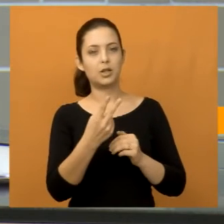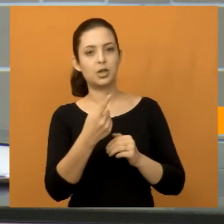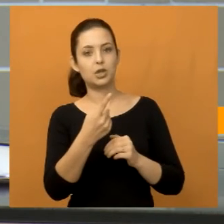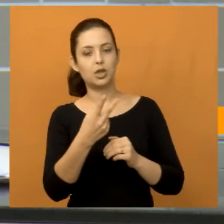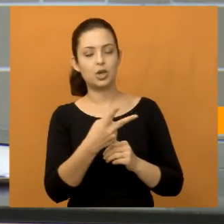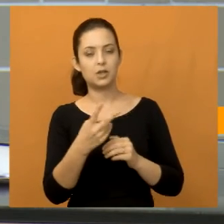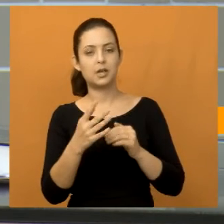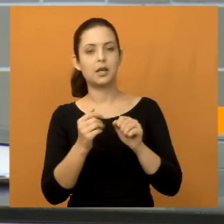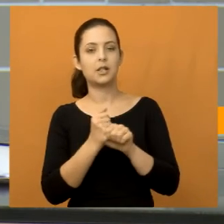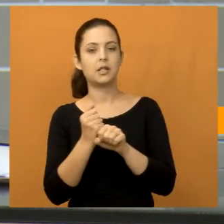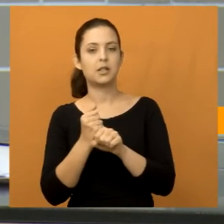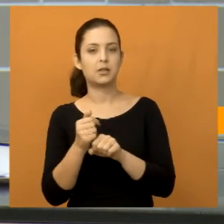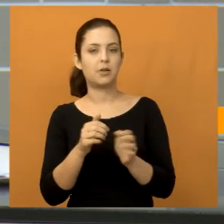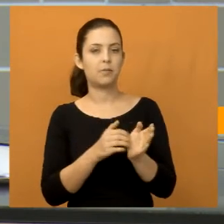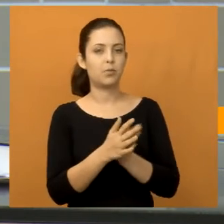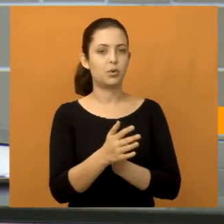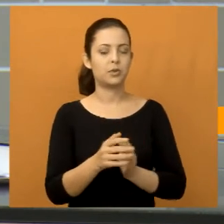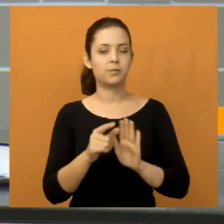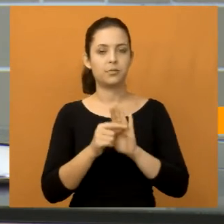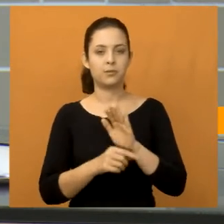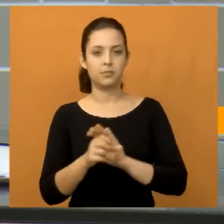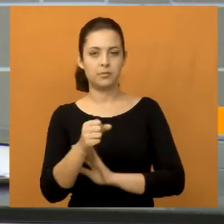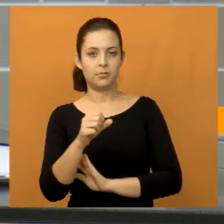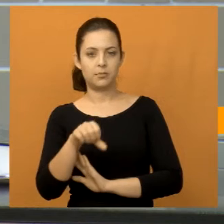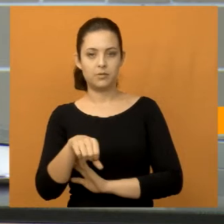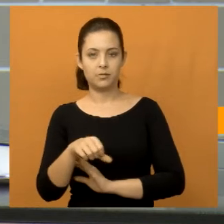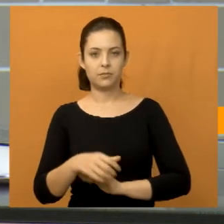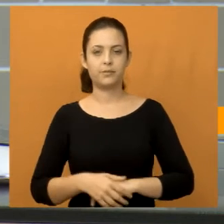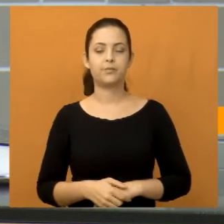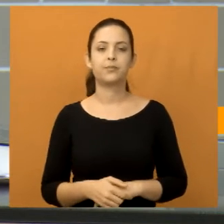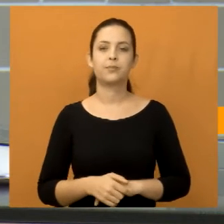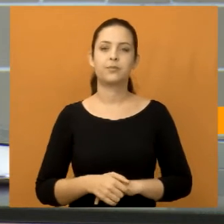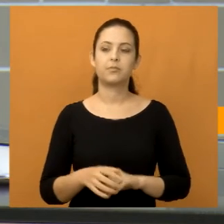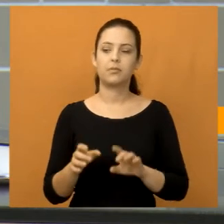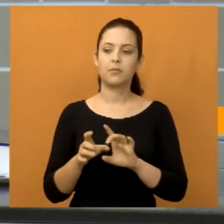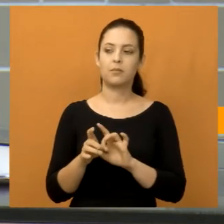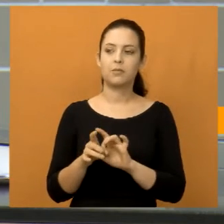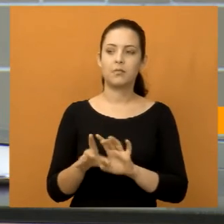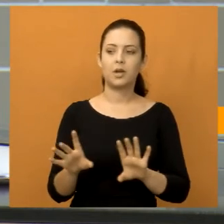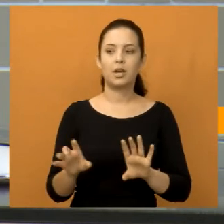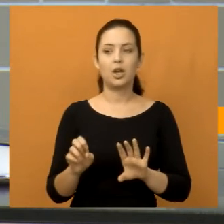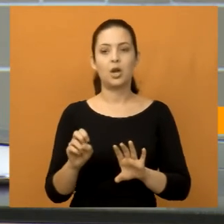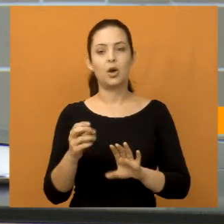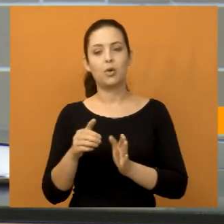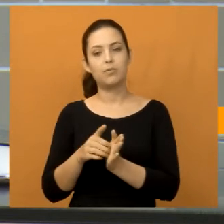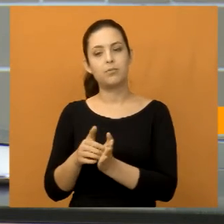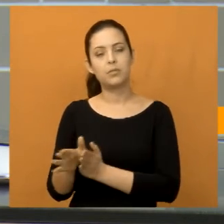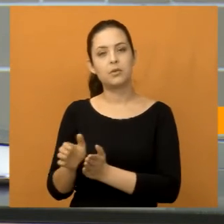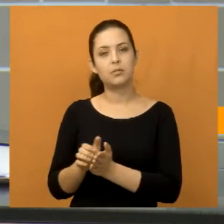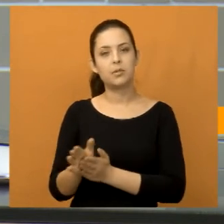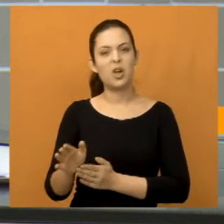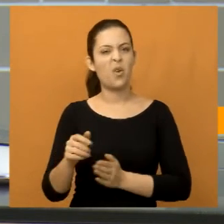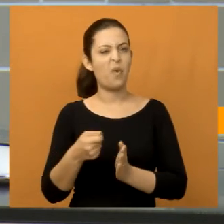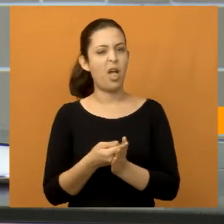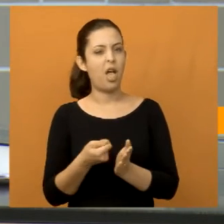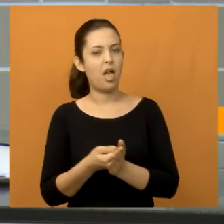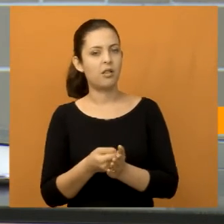multa. O artigo 89, dispensar ou